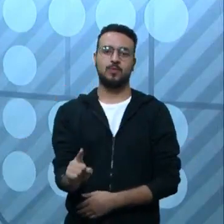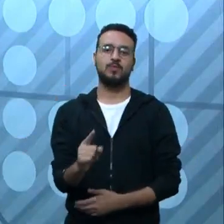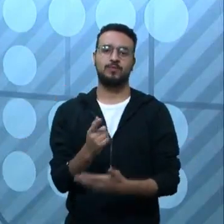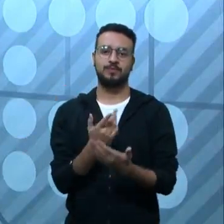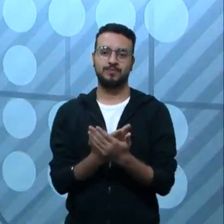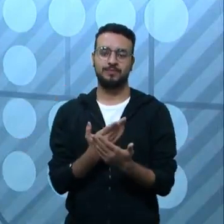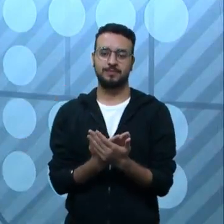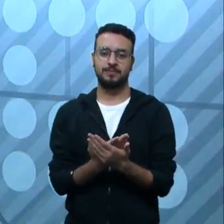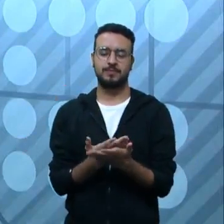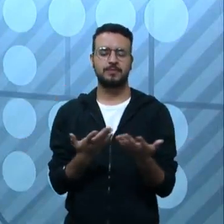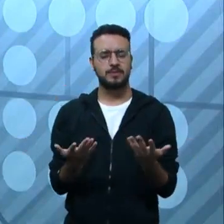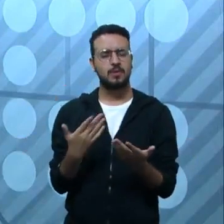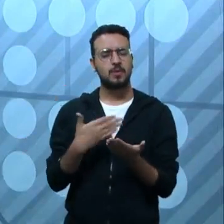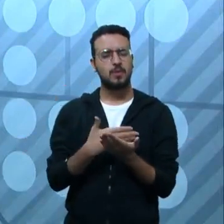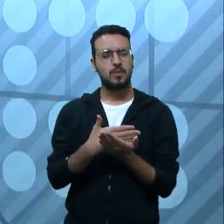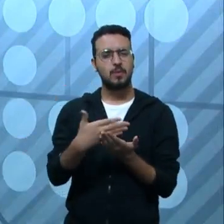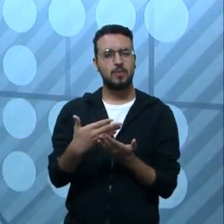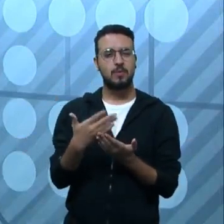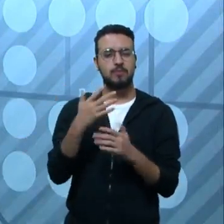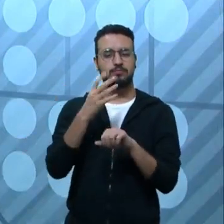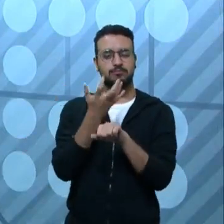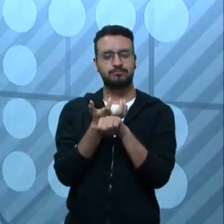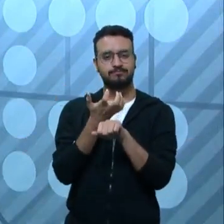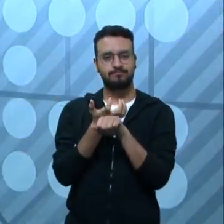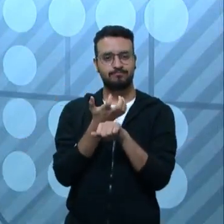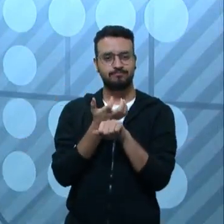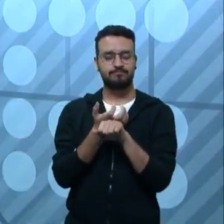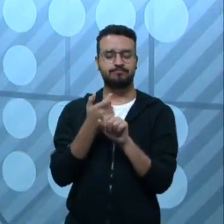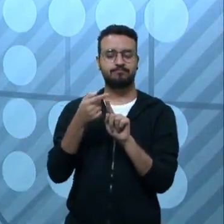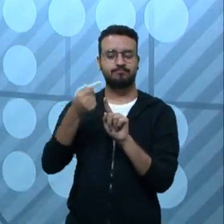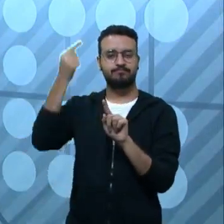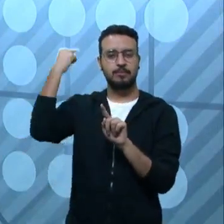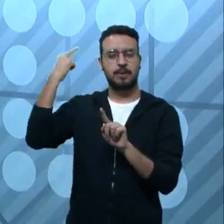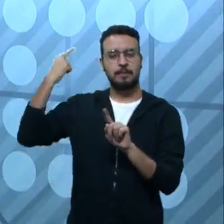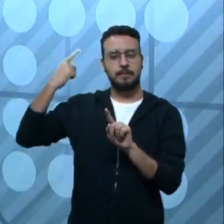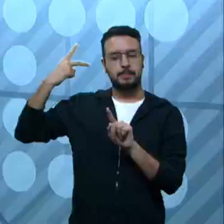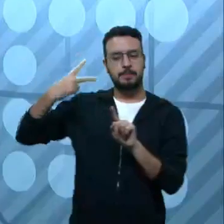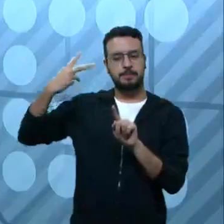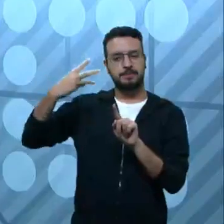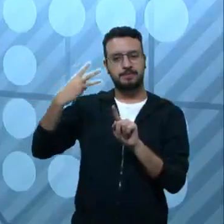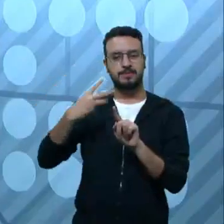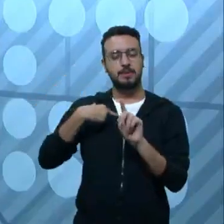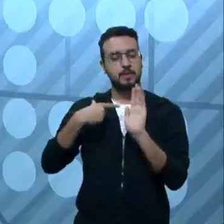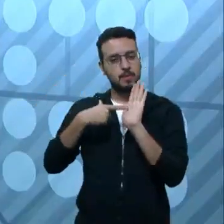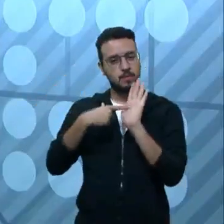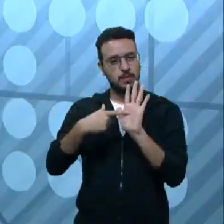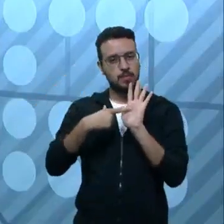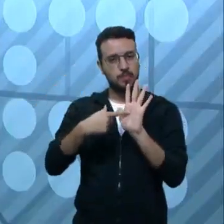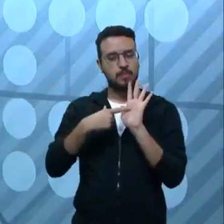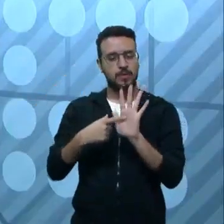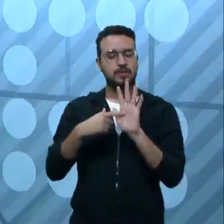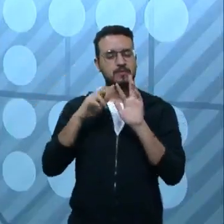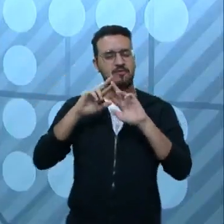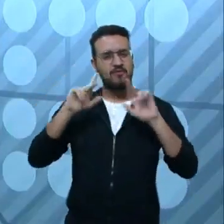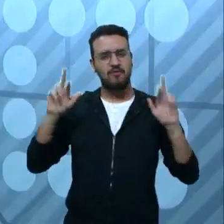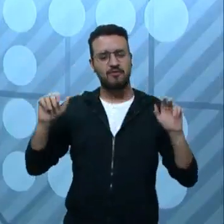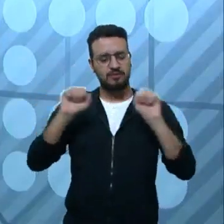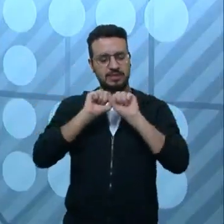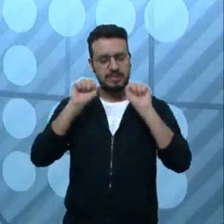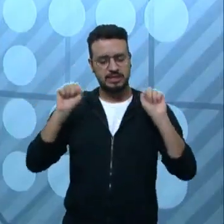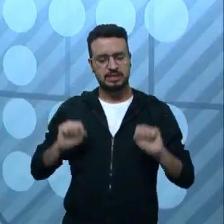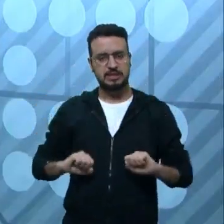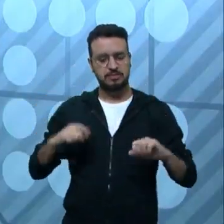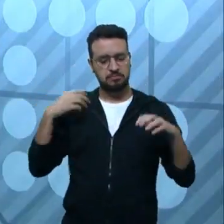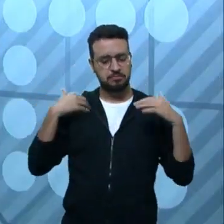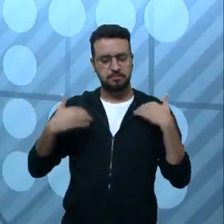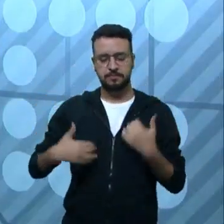dessa disciplina eu trouxe para vocês sistemas muito importantes que vocês vão se deparar durante toda a